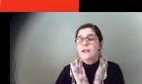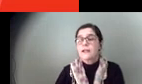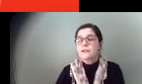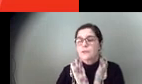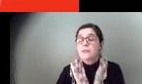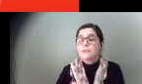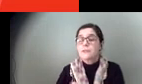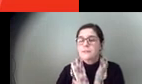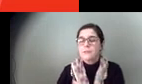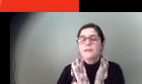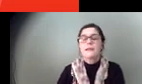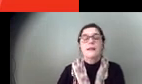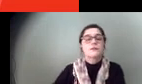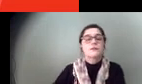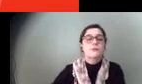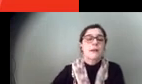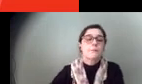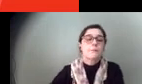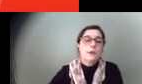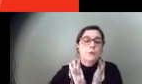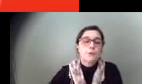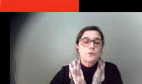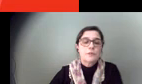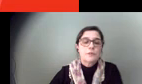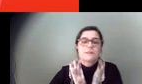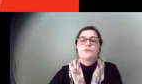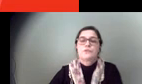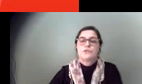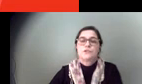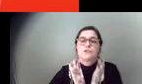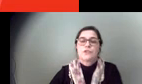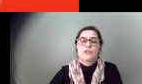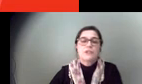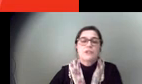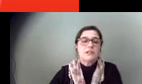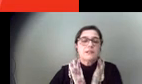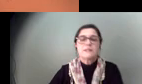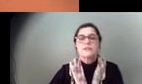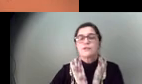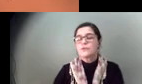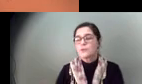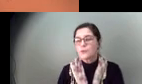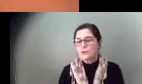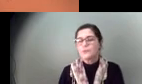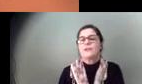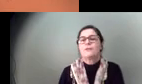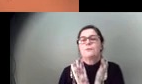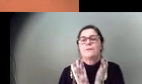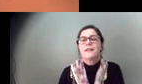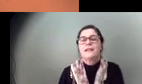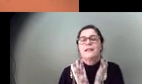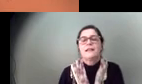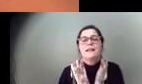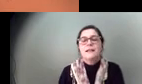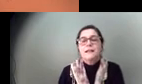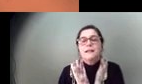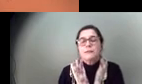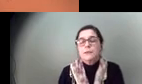vocês relacionarem, perceberem, né, que isso está muito presente no nosso dia a dia, e assim nós fomos construindo,